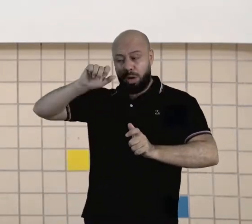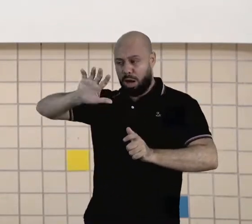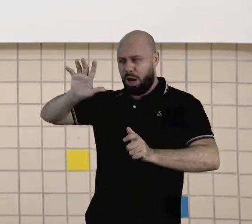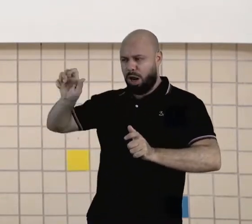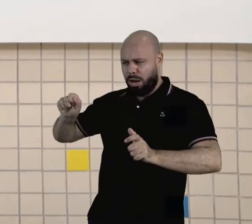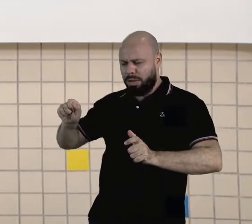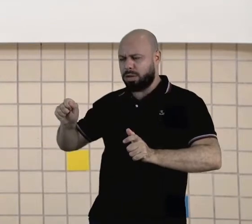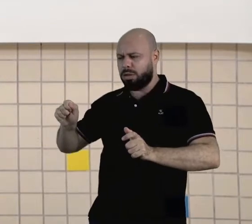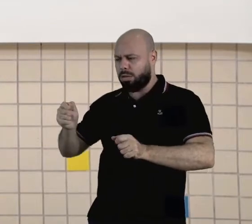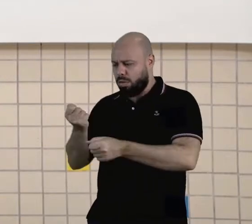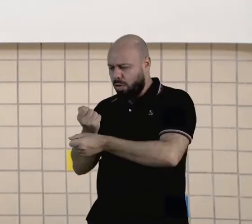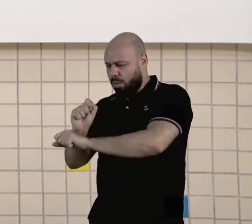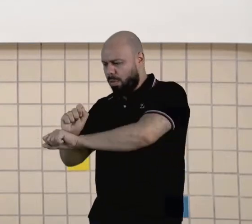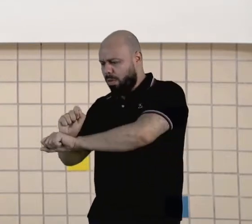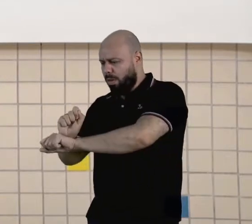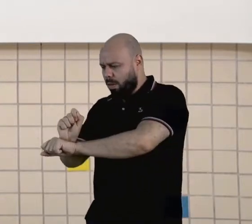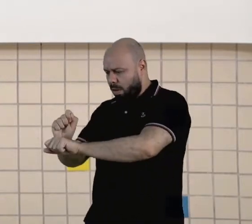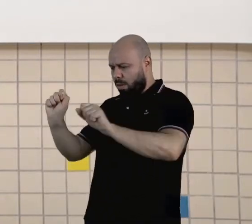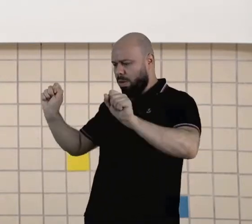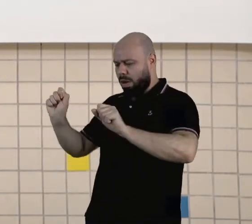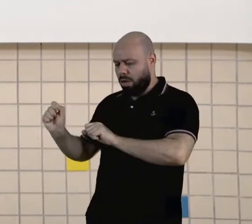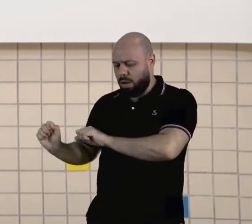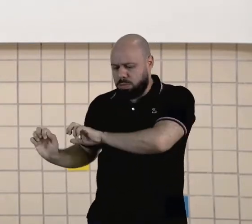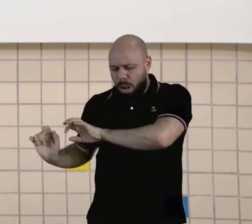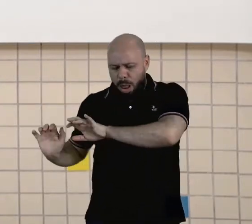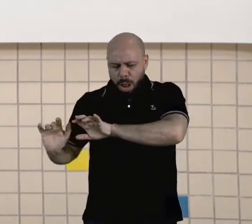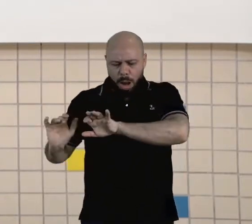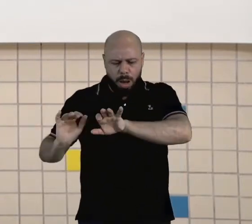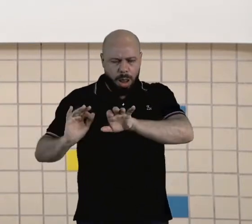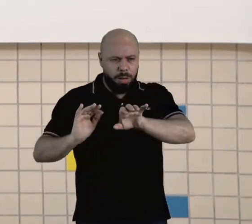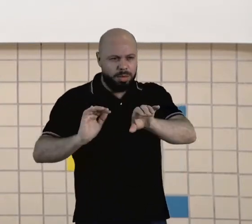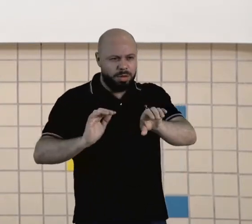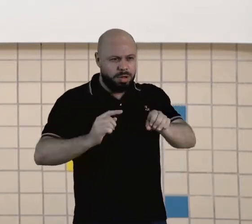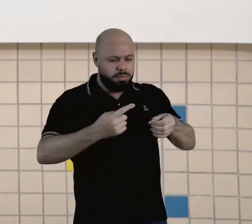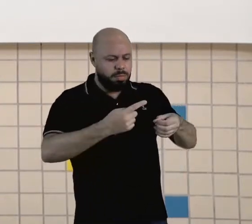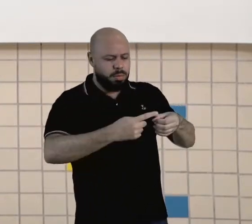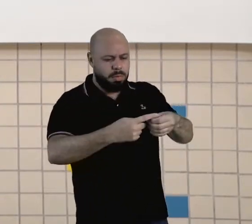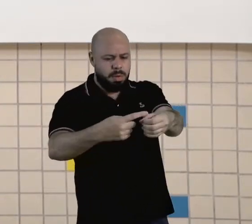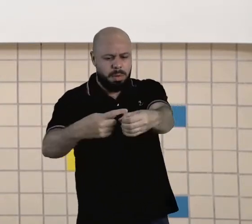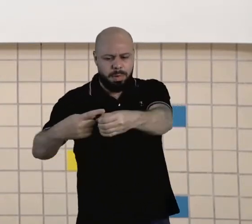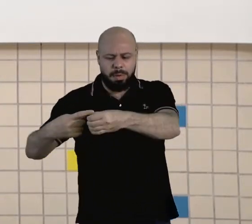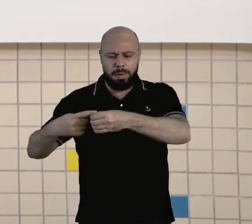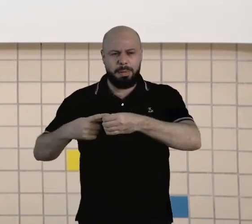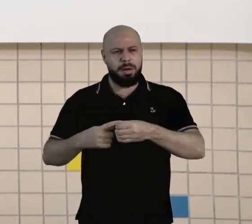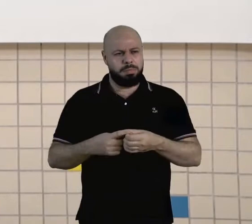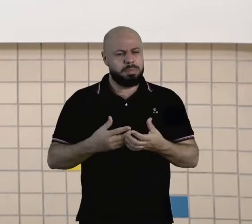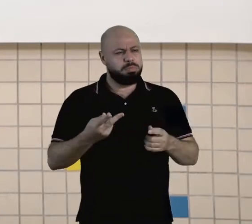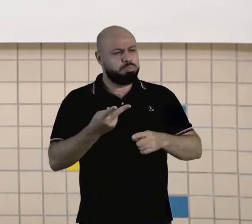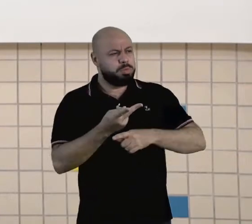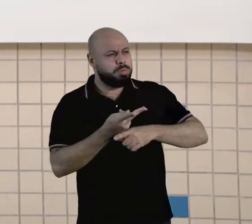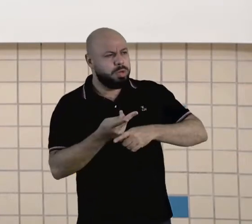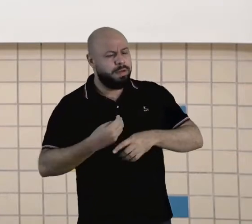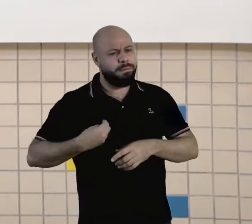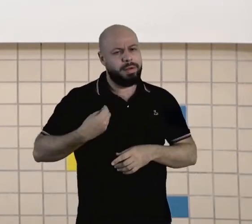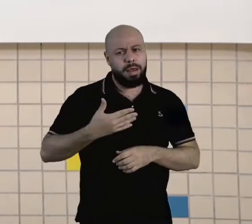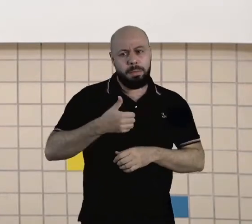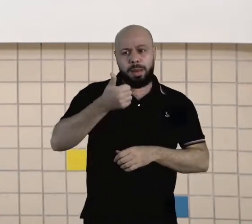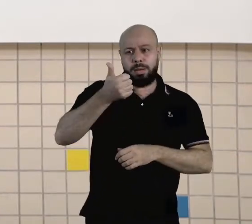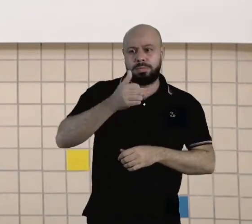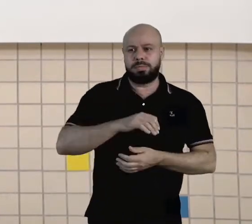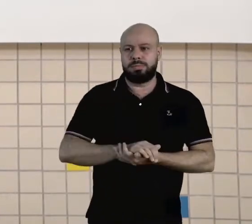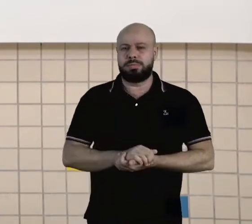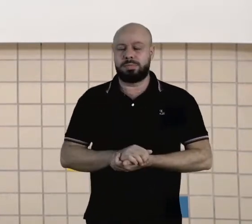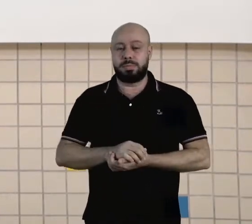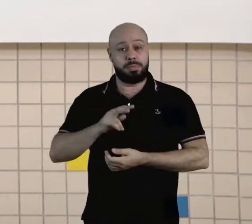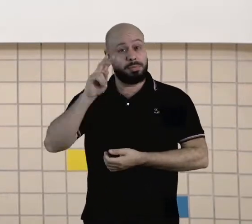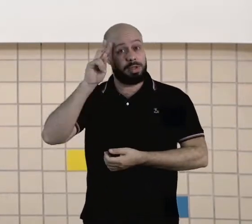africanos decidiram sair da zona rural e foram para as áreas urbanas, à procura de uma melhor condição de vida. Bem, vamos